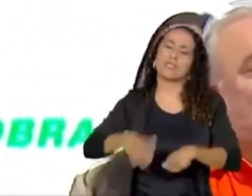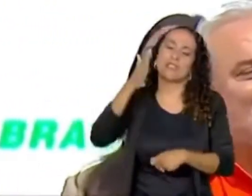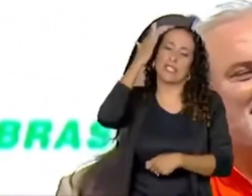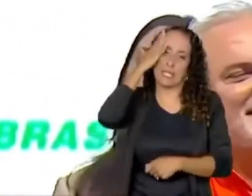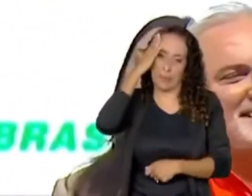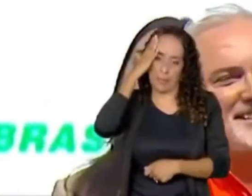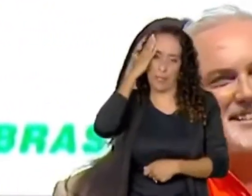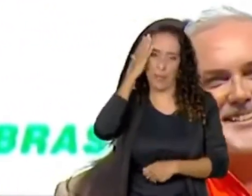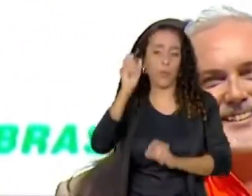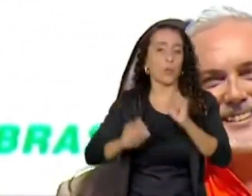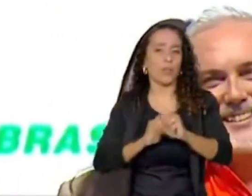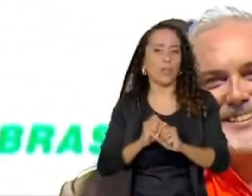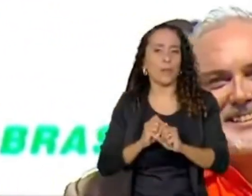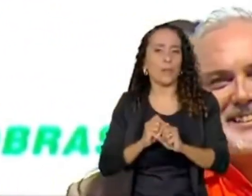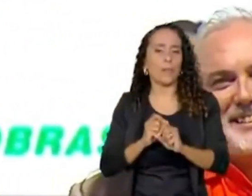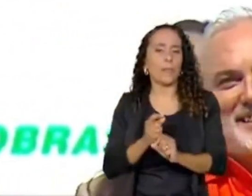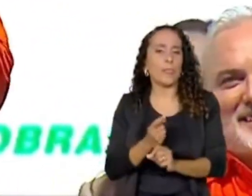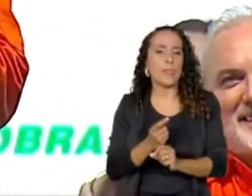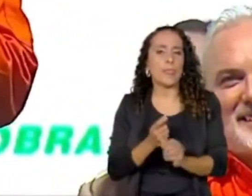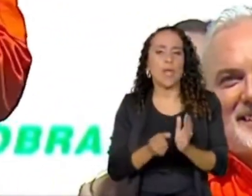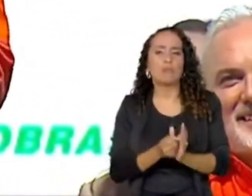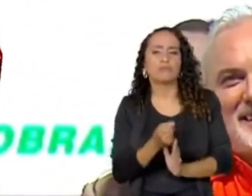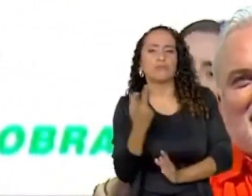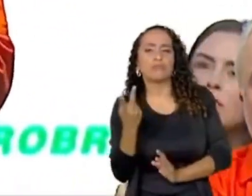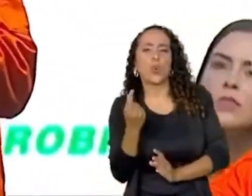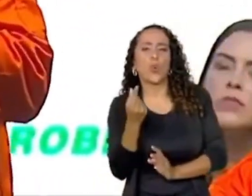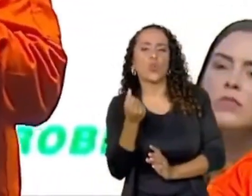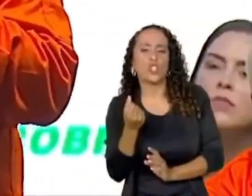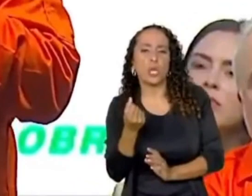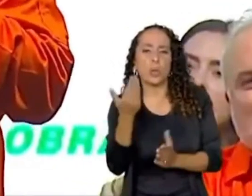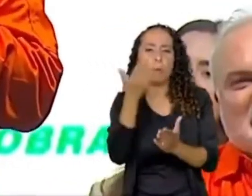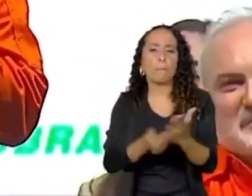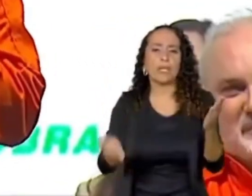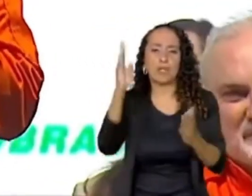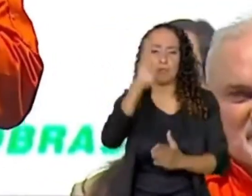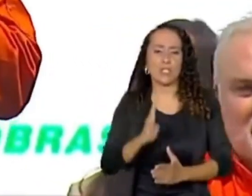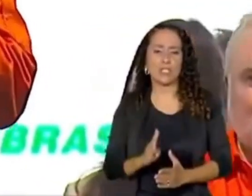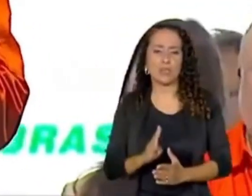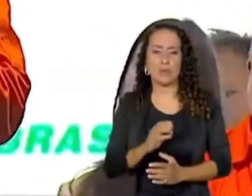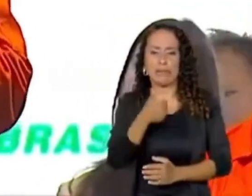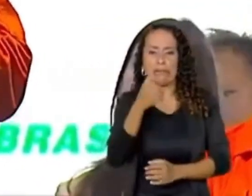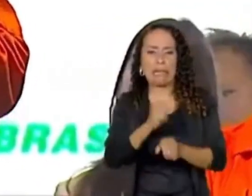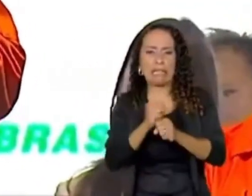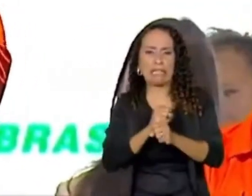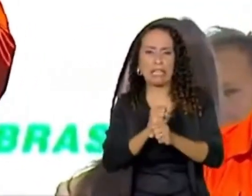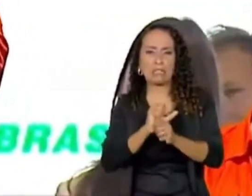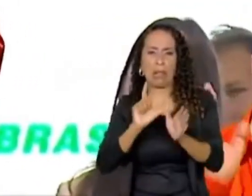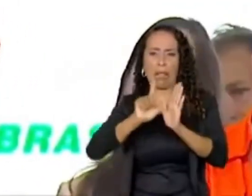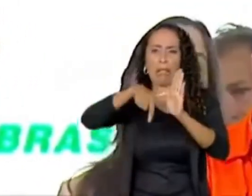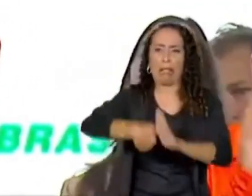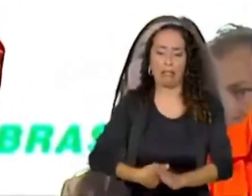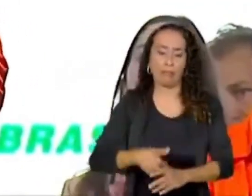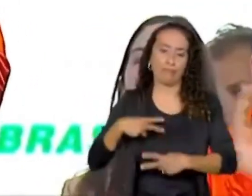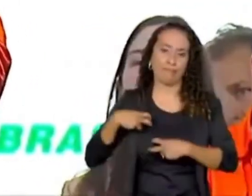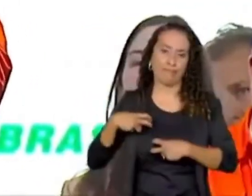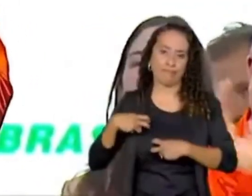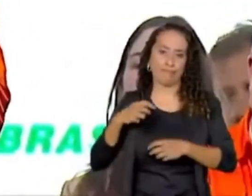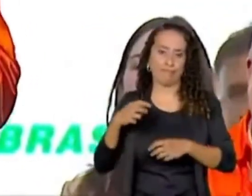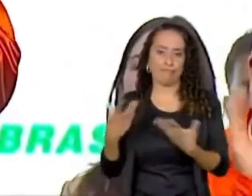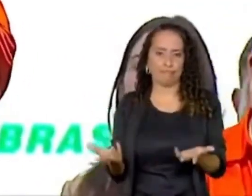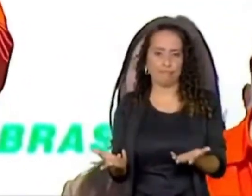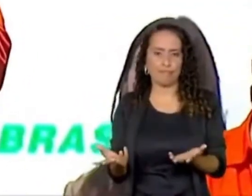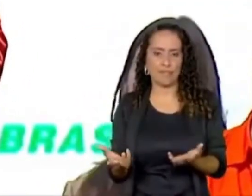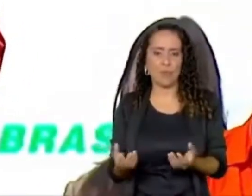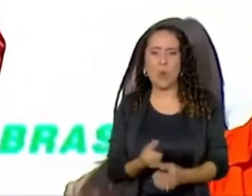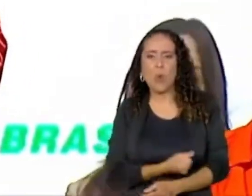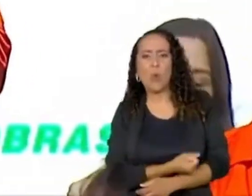É preciso saber quanto dinheiro esse país perdeu nesses 10 anos de atraso dessa empresa. Quanto salário